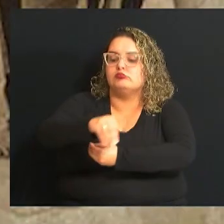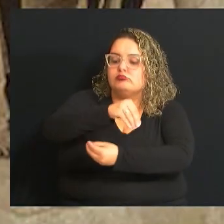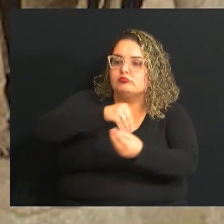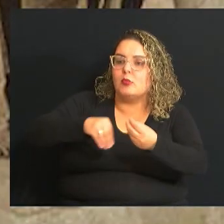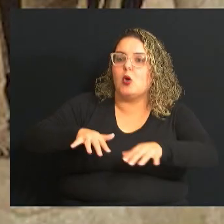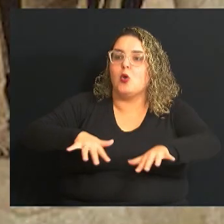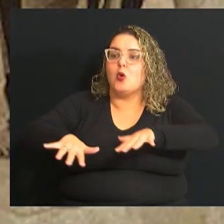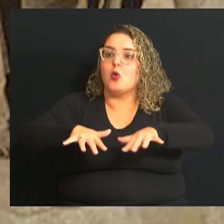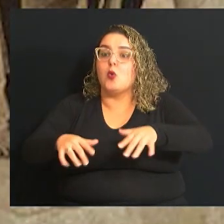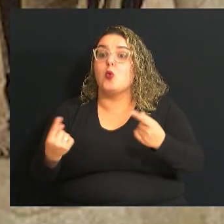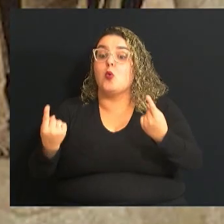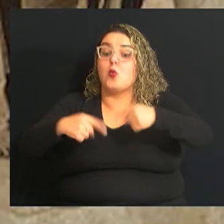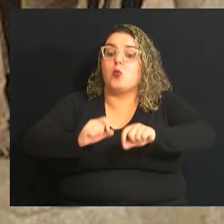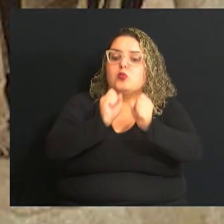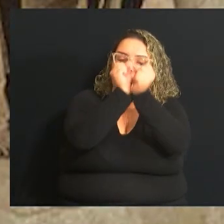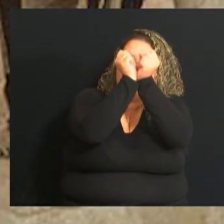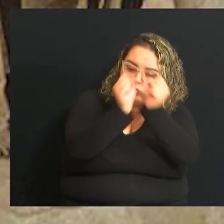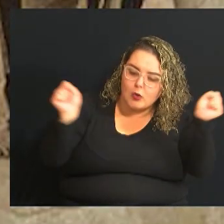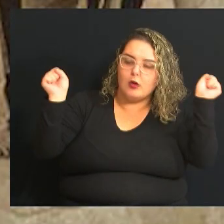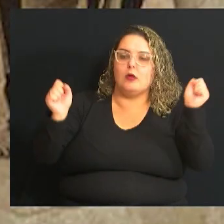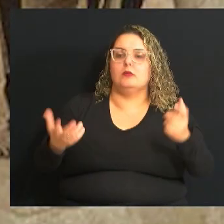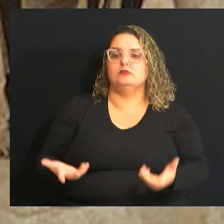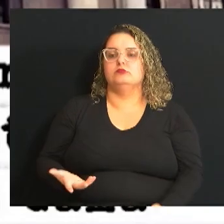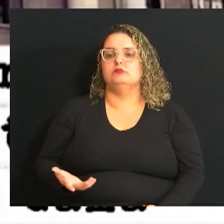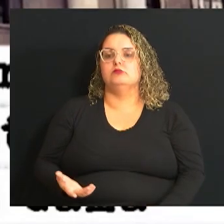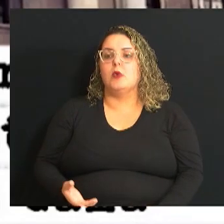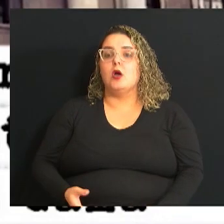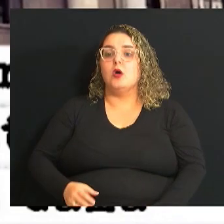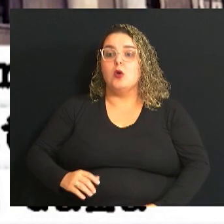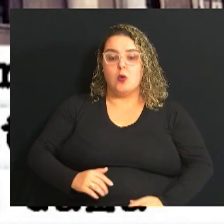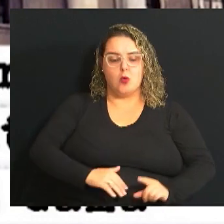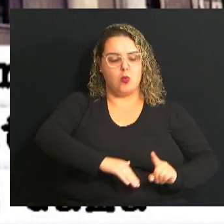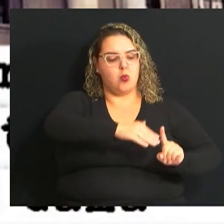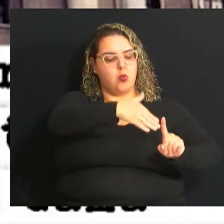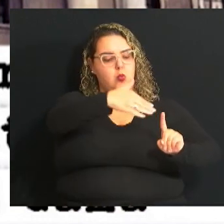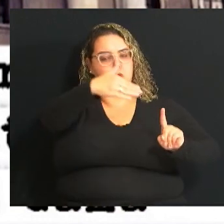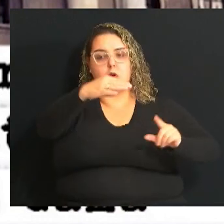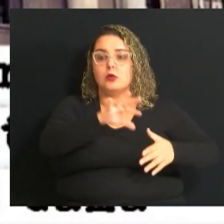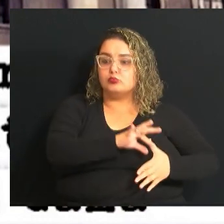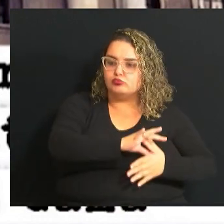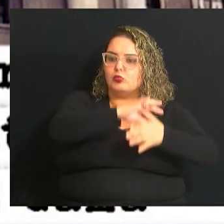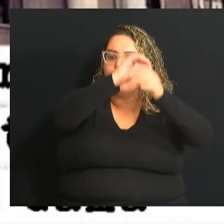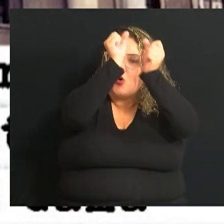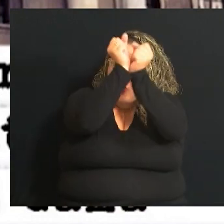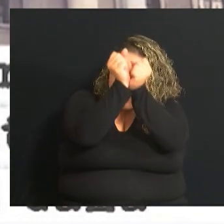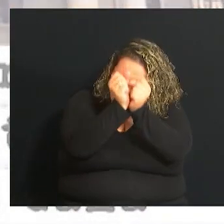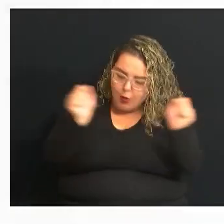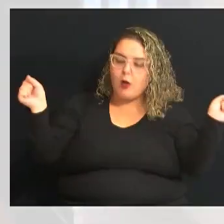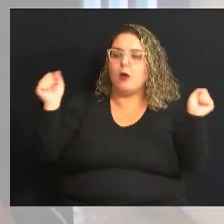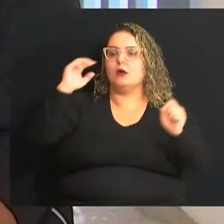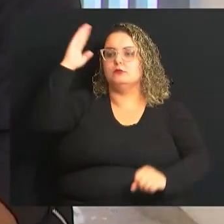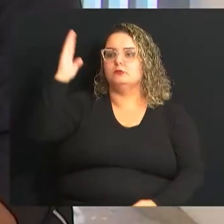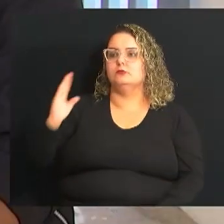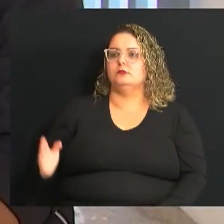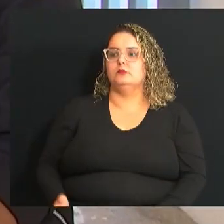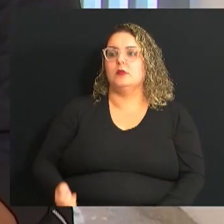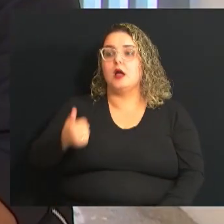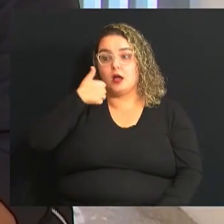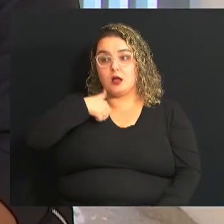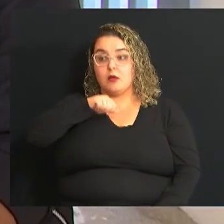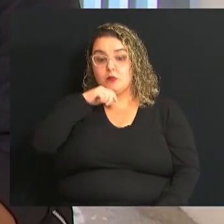Campinas tem um histórico de um racismo muito grande. Aí eu não cheguei a acreditar muito, até porque ele tem uma estátua, né? E pessoas